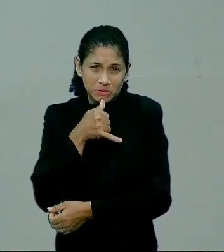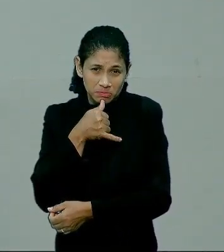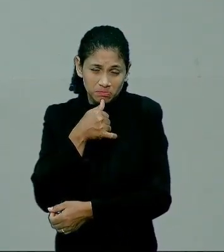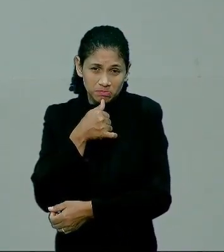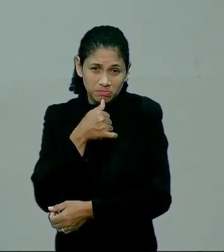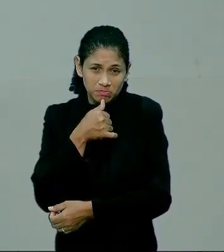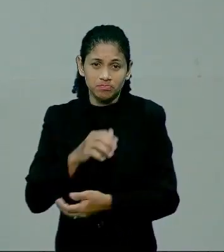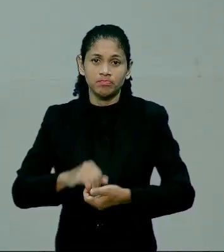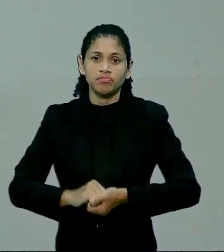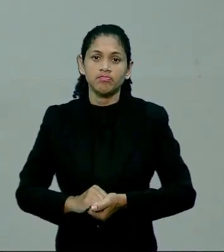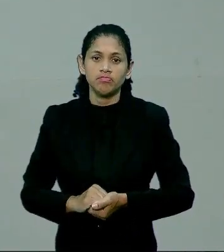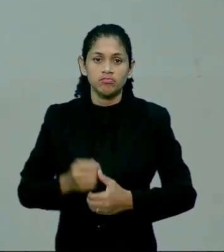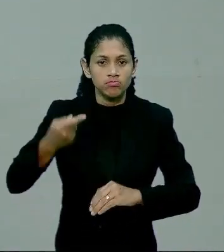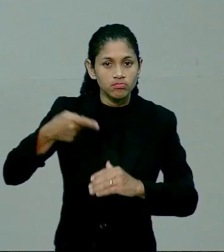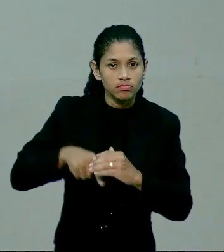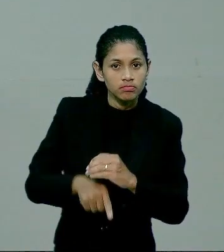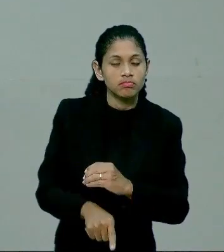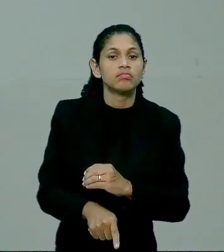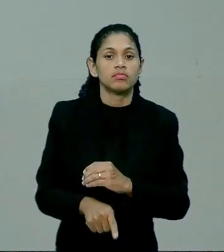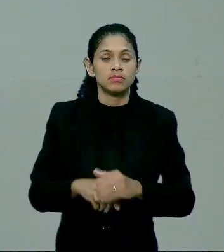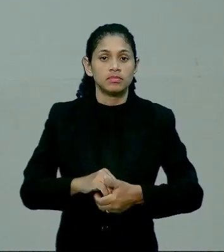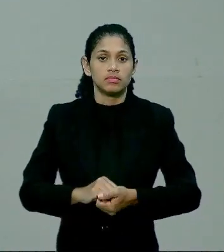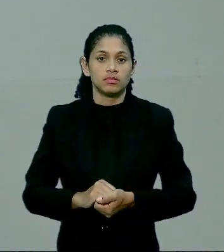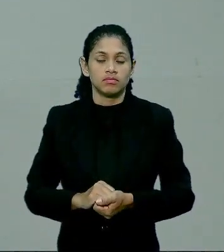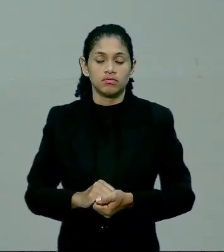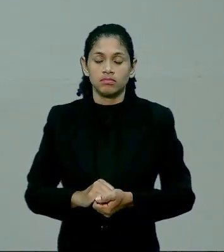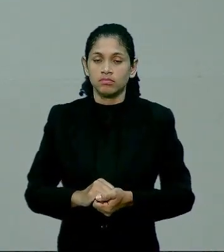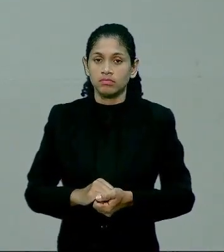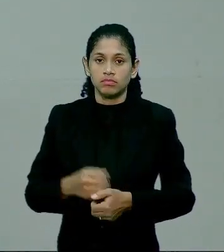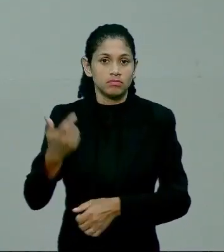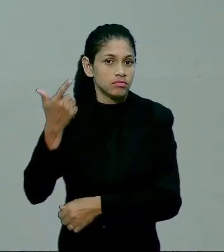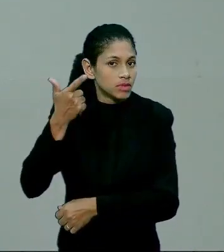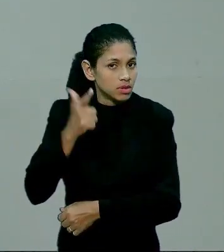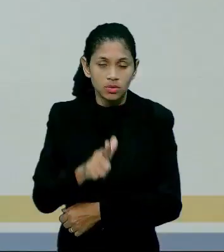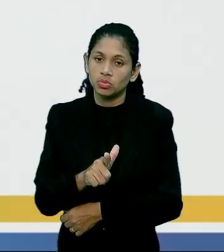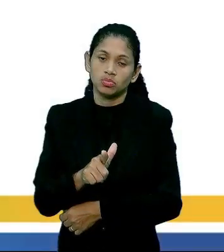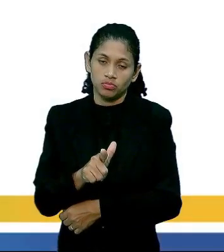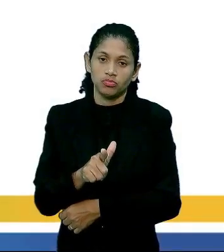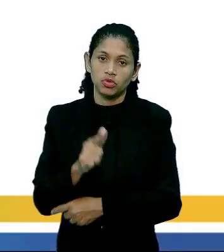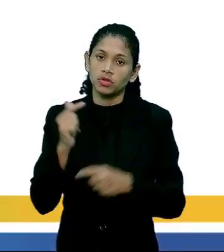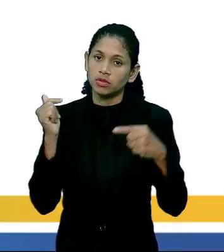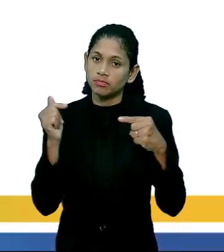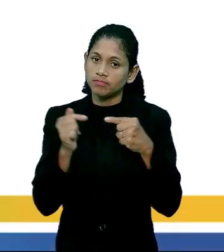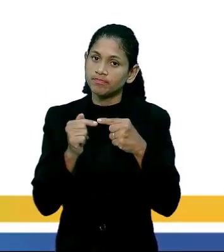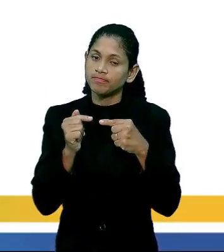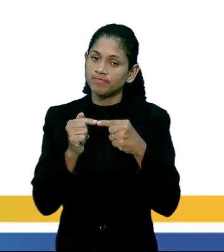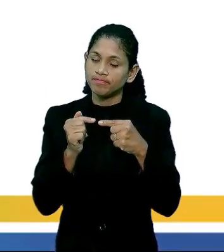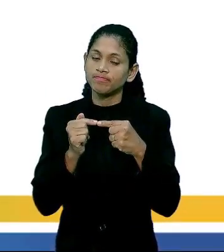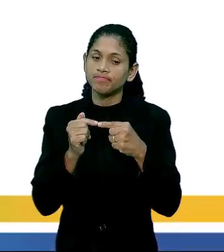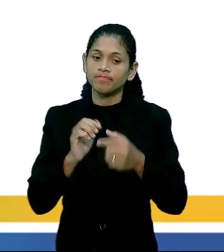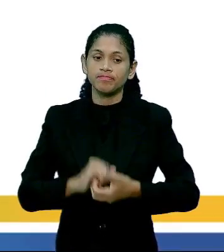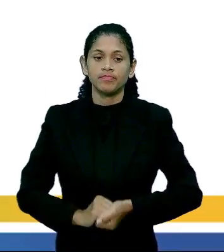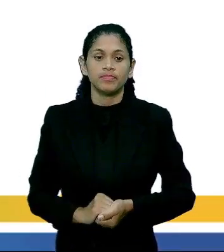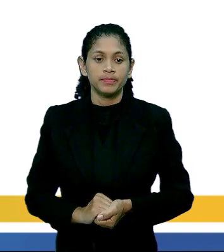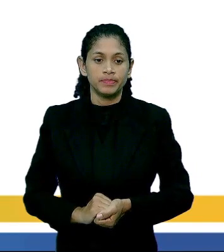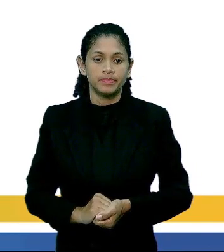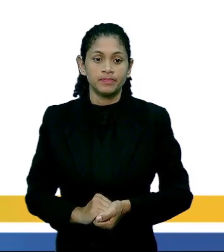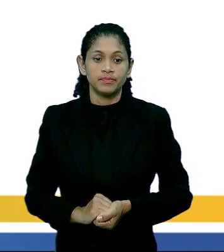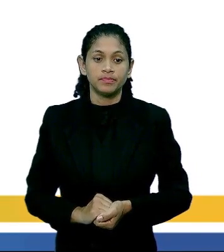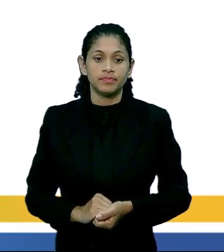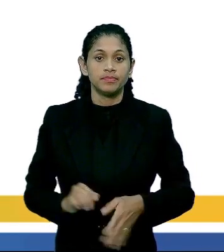exacerbada, aprofundada, no sentido de não conseguir se identificar com o todo. Tranquilo? Também temos o aspecto